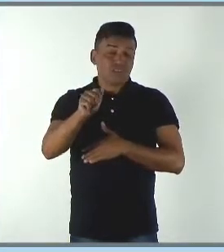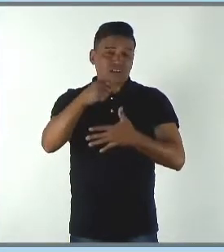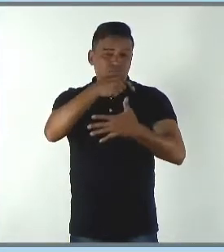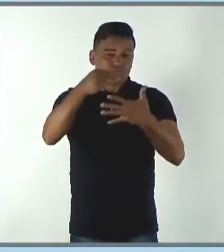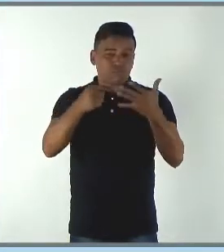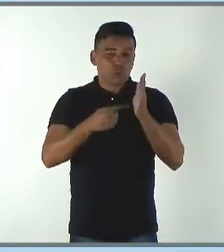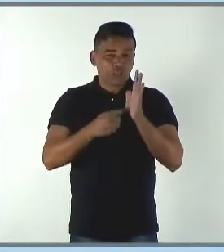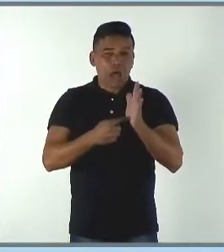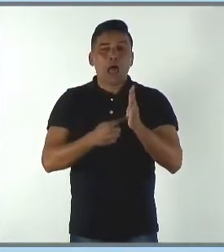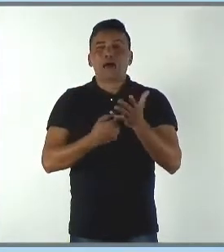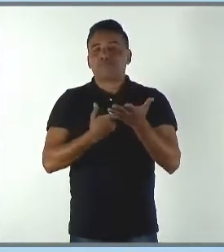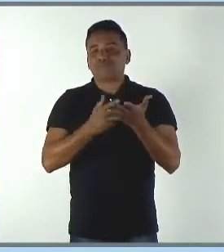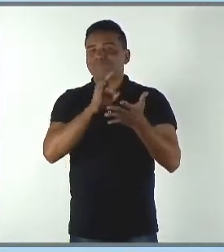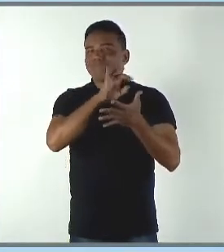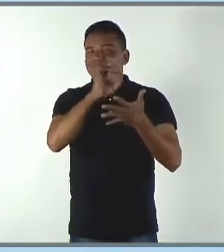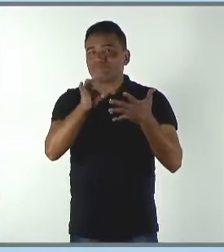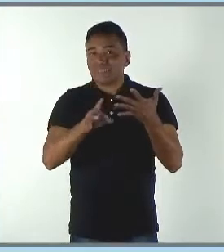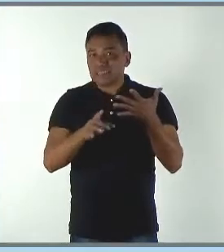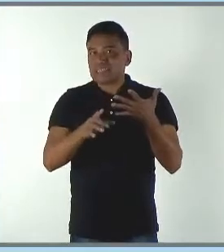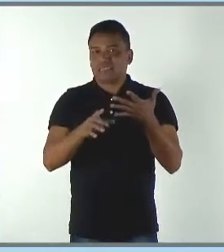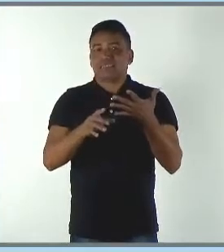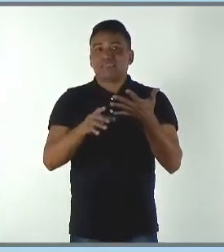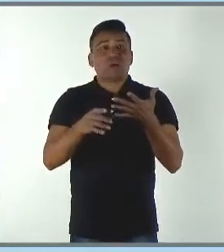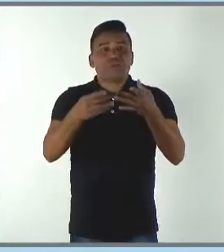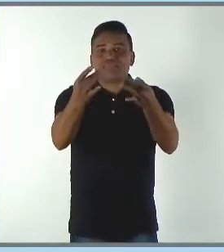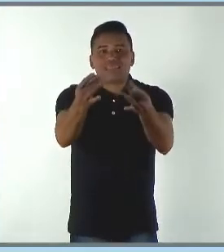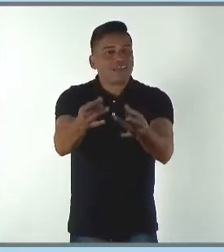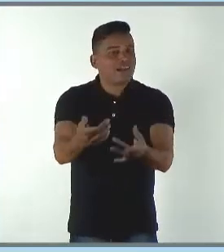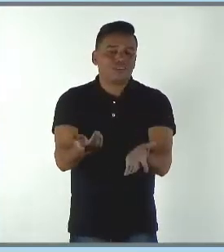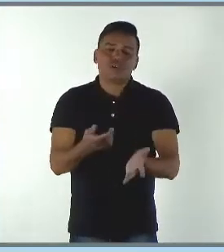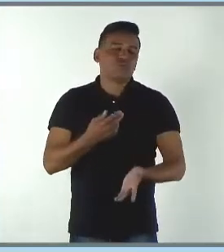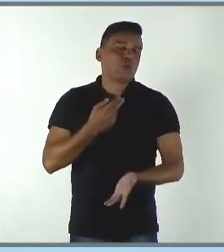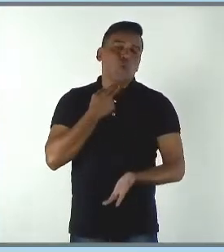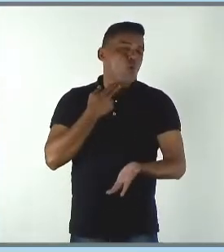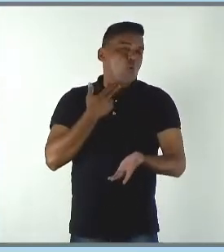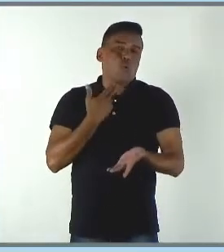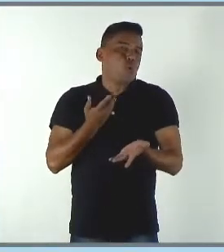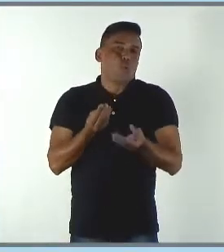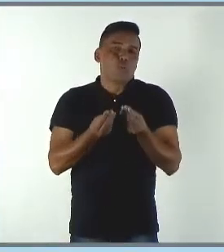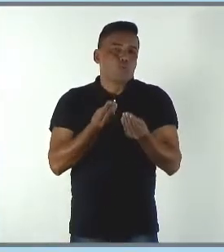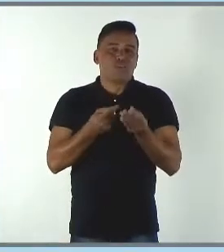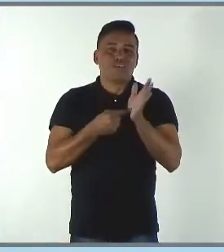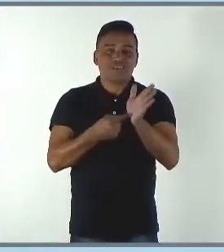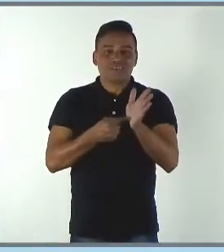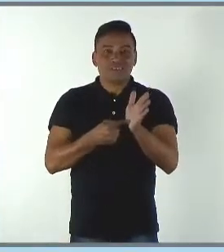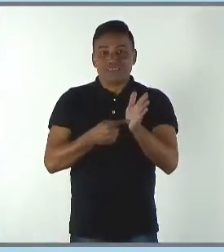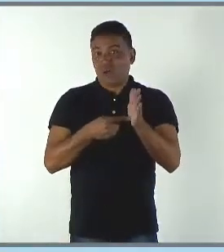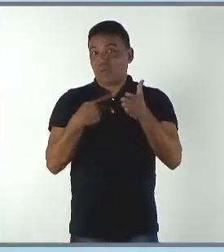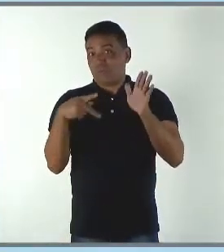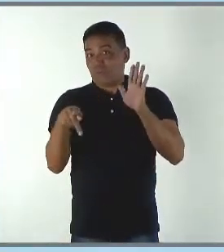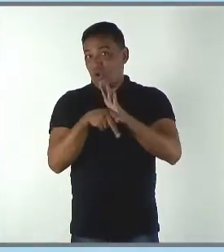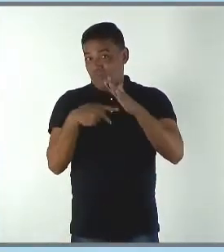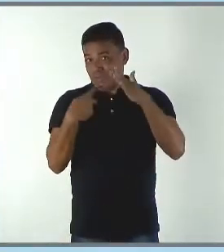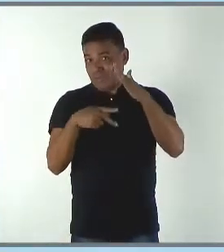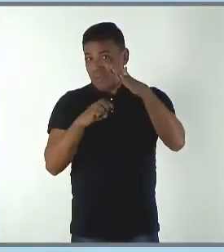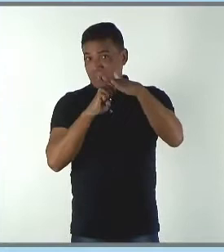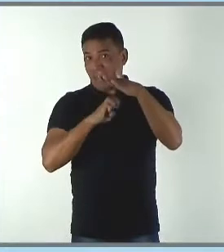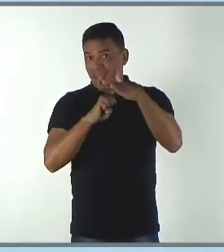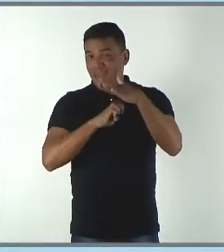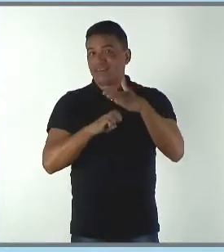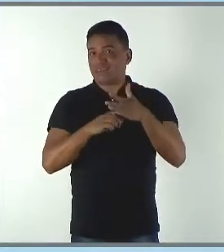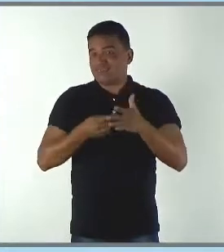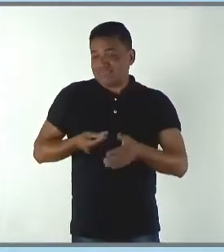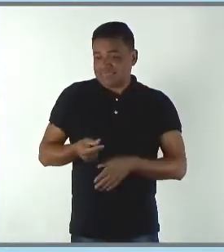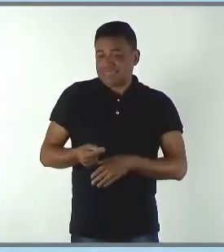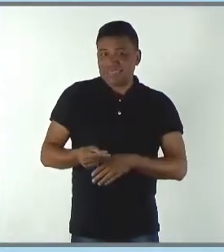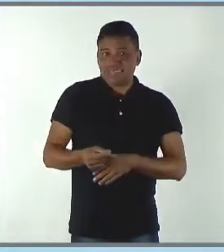hoje é um pouco meio que mapear o que essa casa editorial especificamente tem para durar 4 décadas